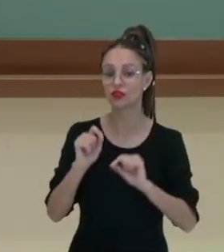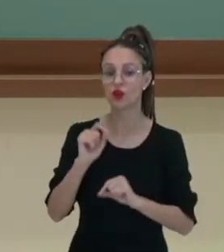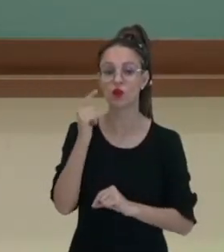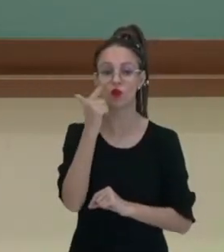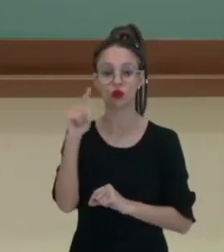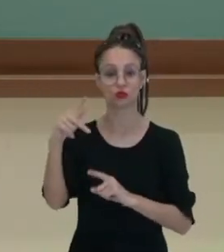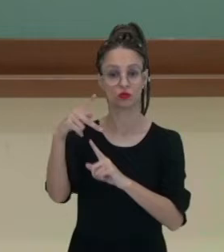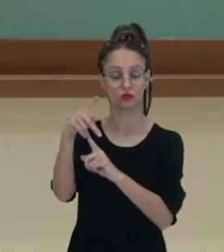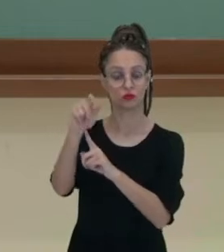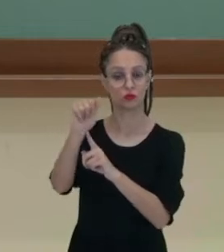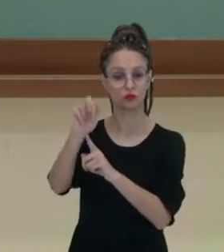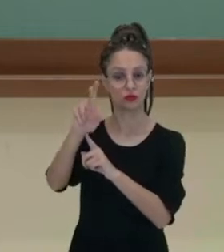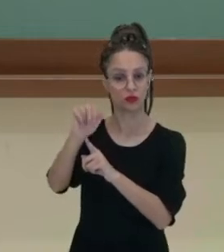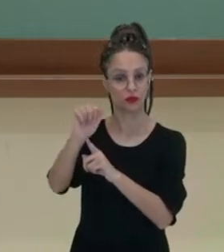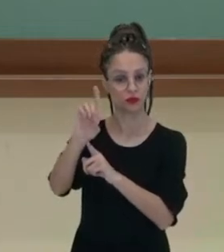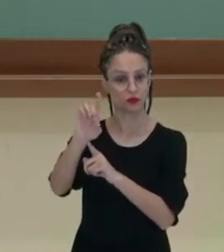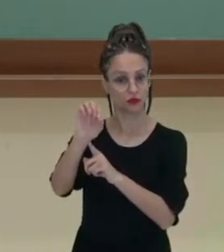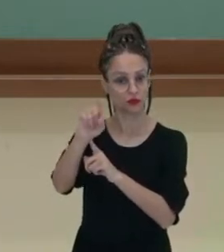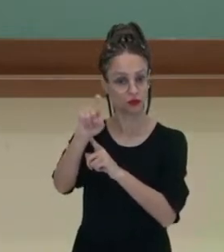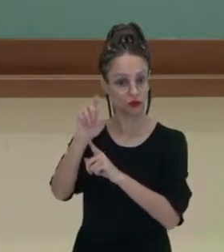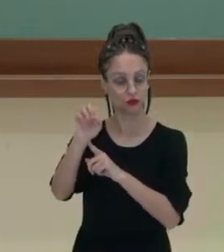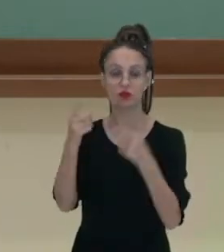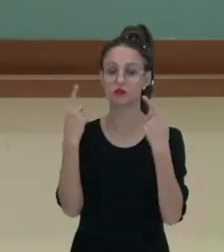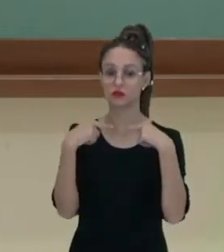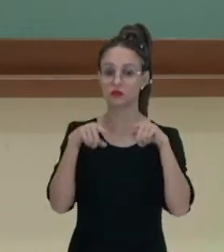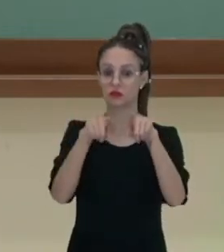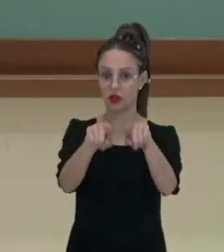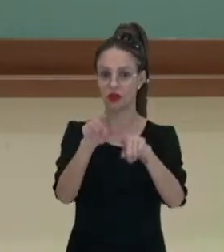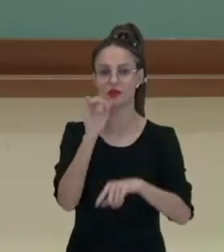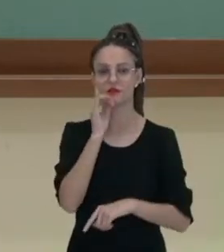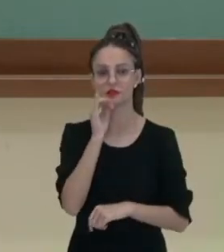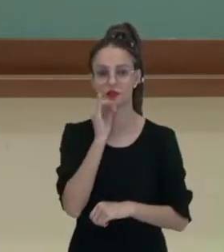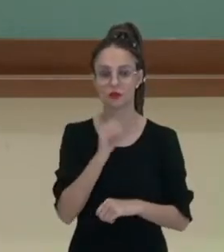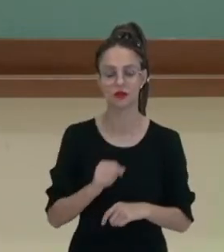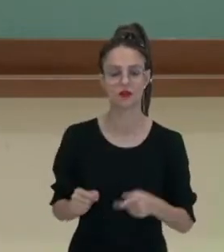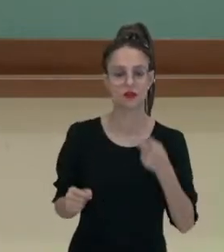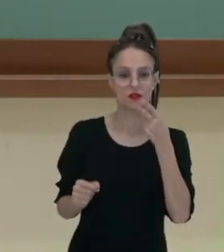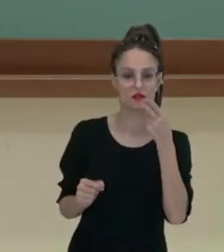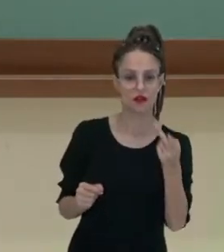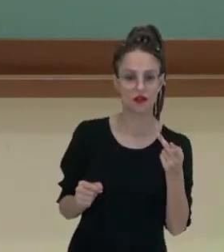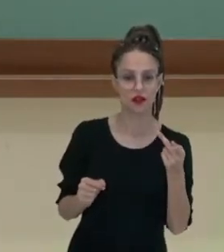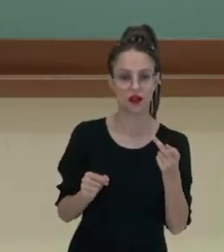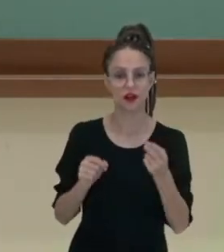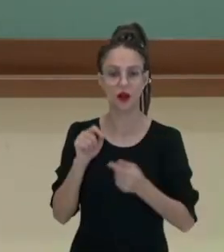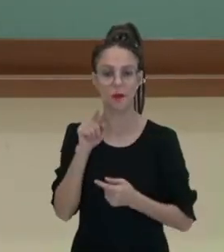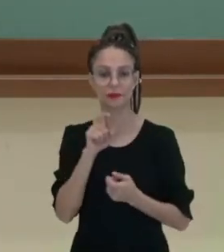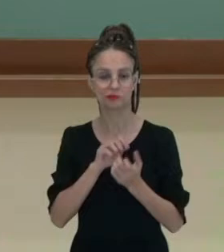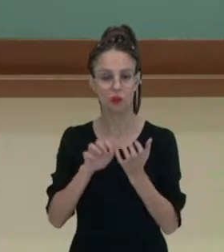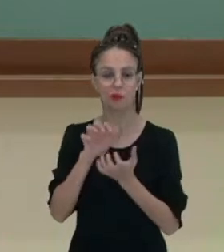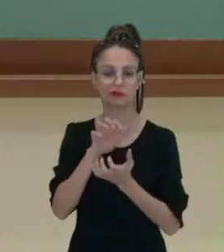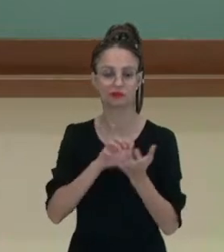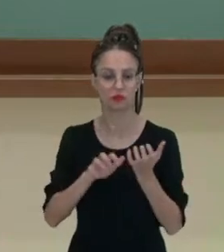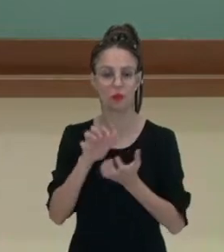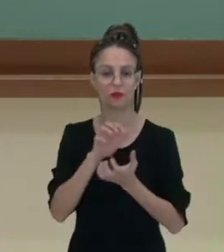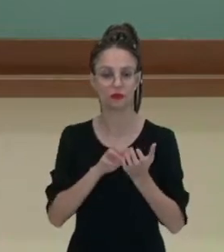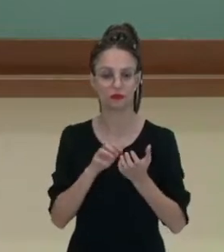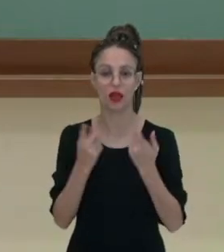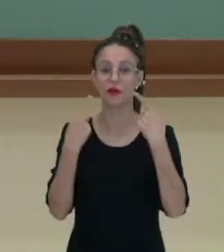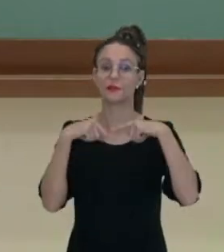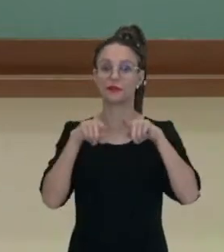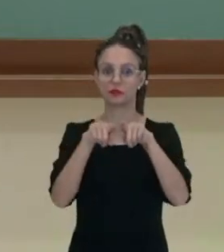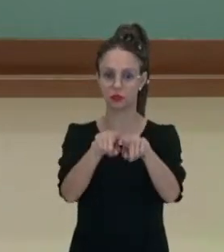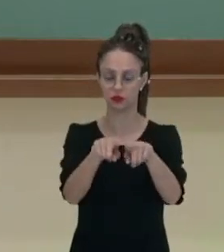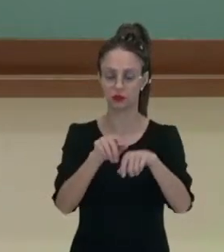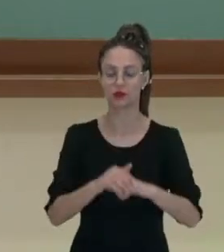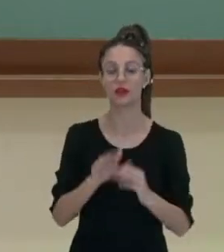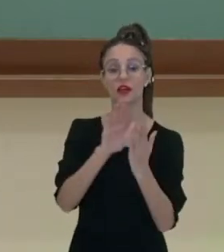né? O paradoxo é simultâneo. Por exemplo, falar e mastigar, estou fazendo ao mesmo tempo, isso é um paradoxo.